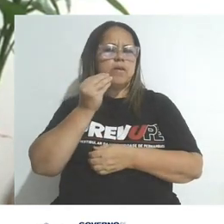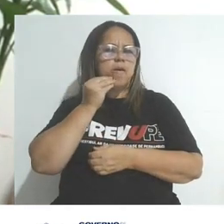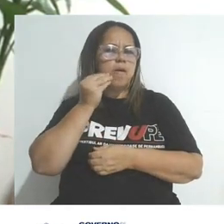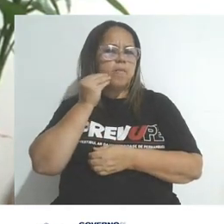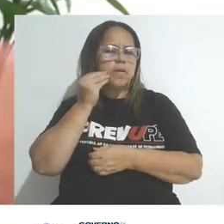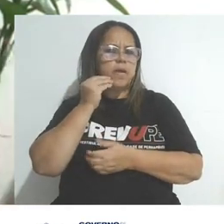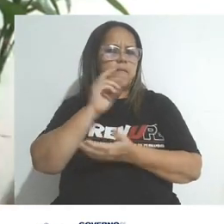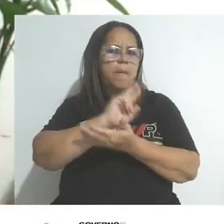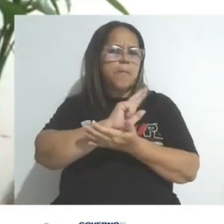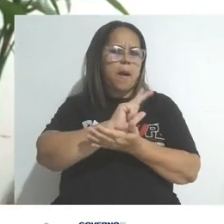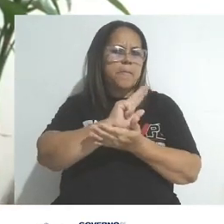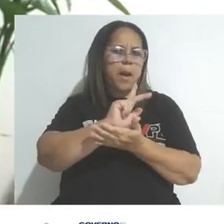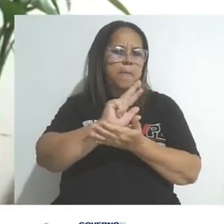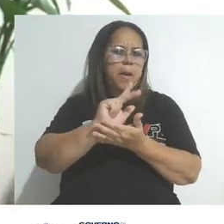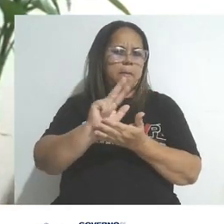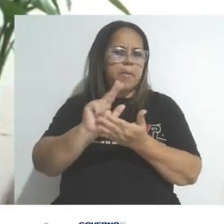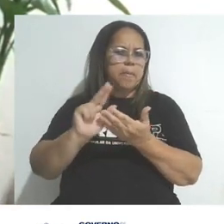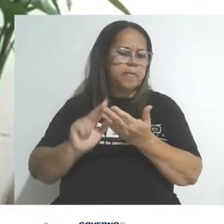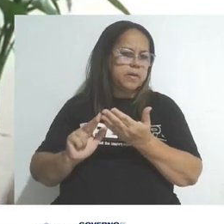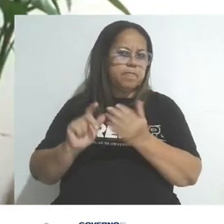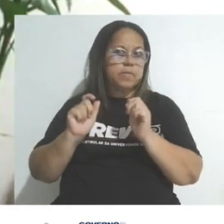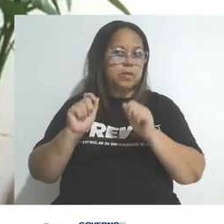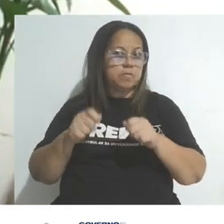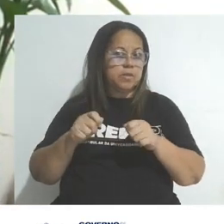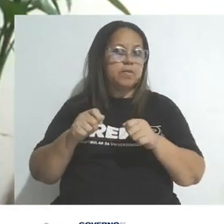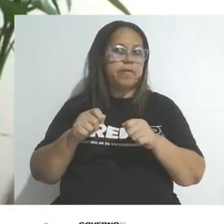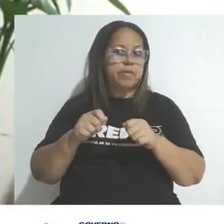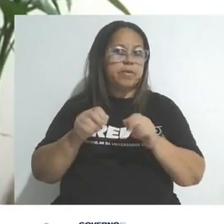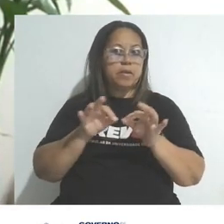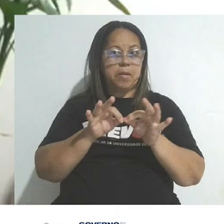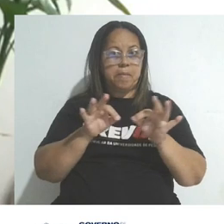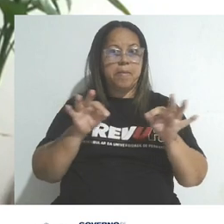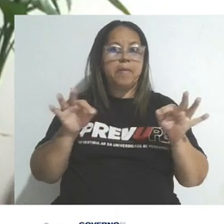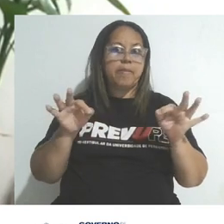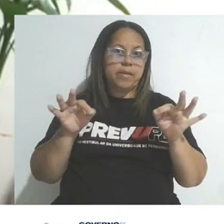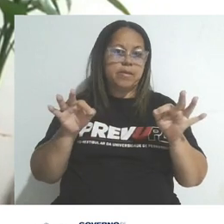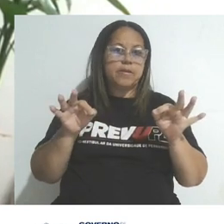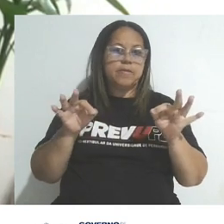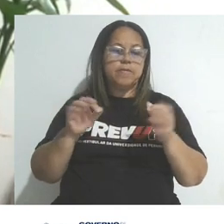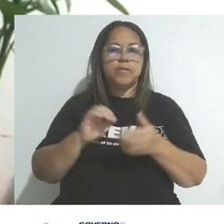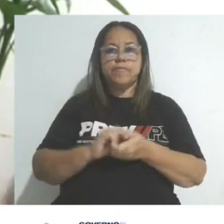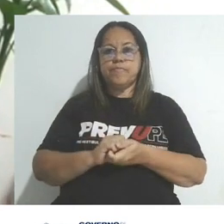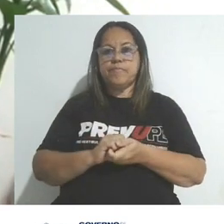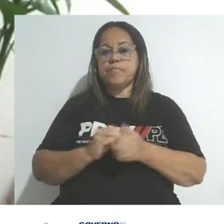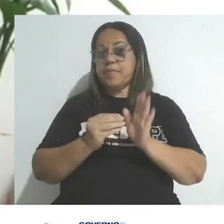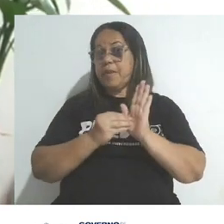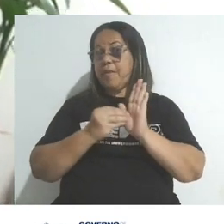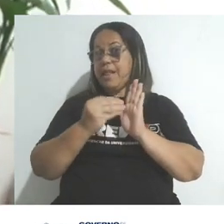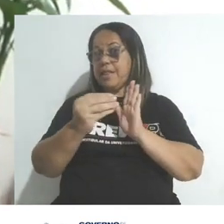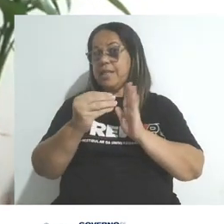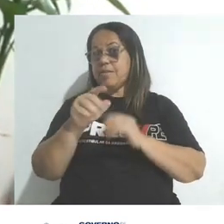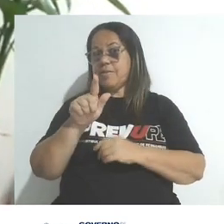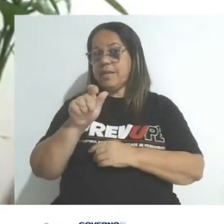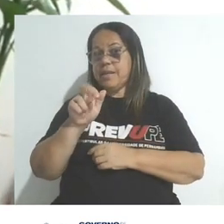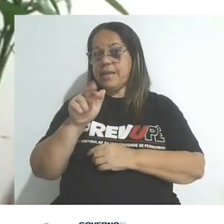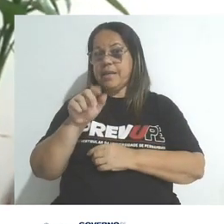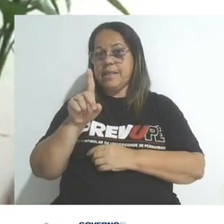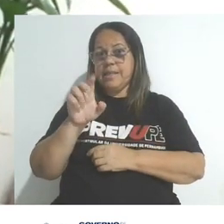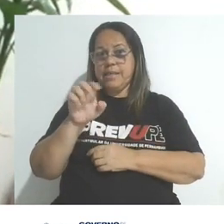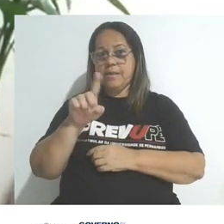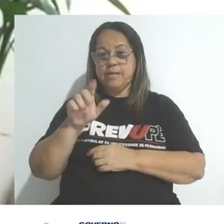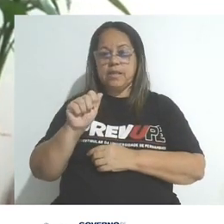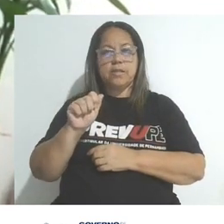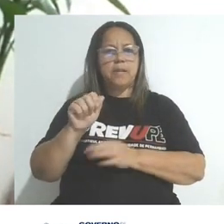existem várias possibilidades de unidades de medida, né? Então, a dica sobre grandezas e medidas é que